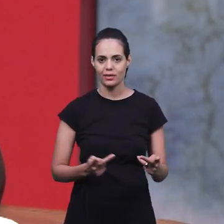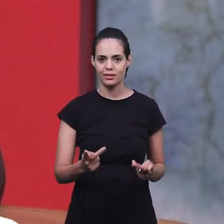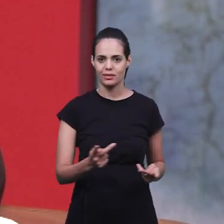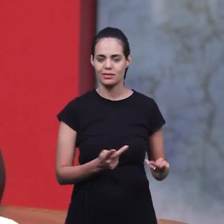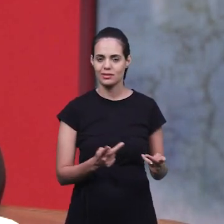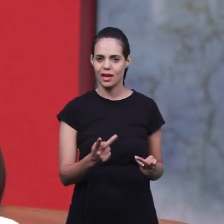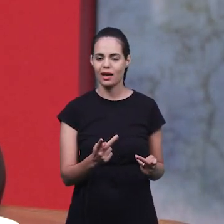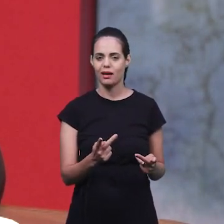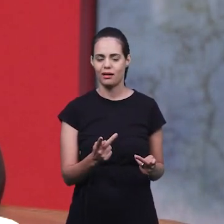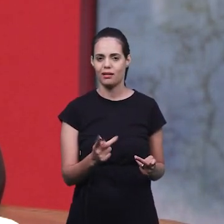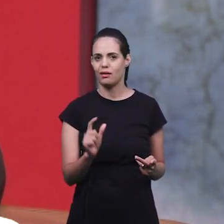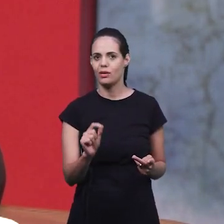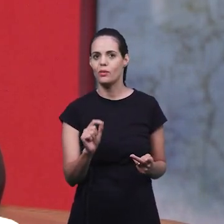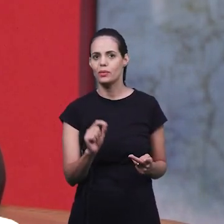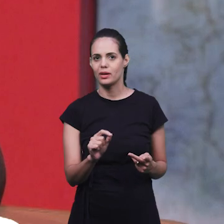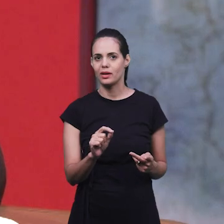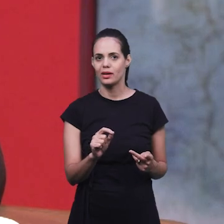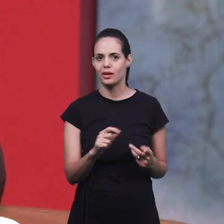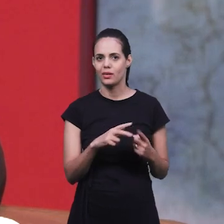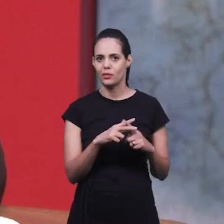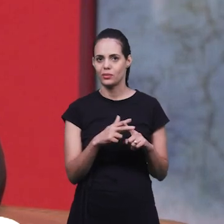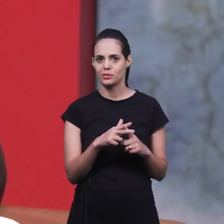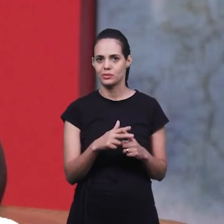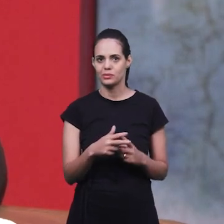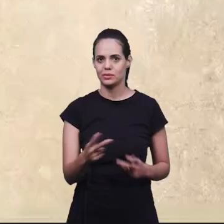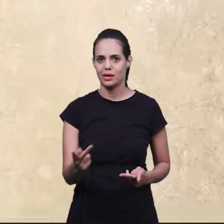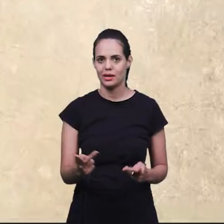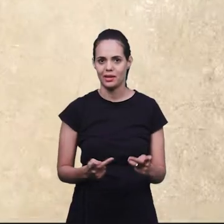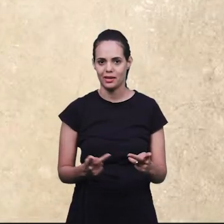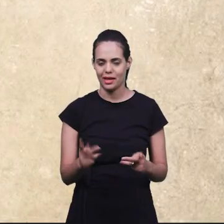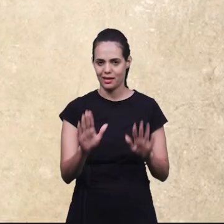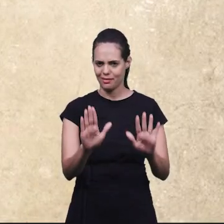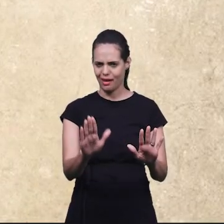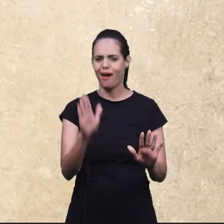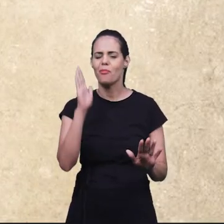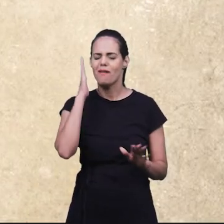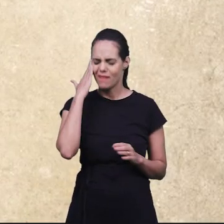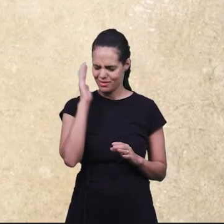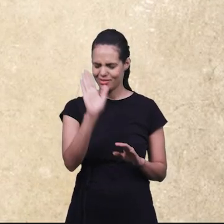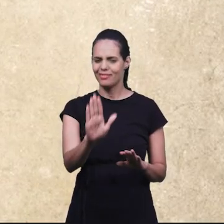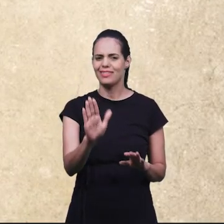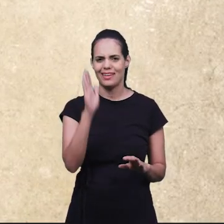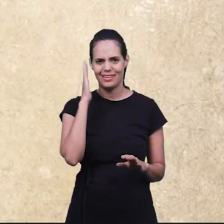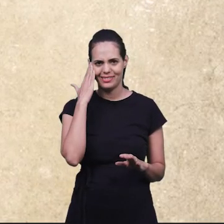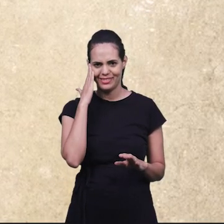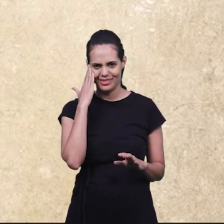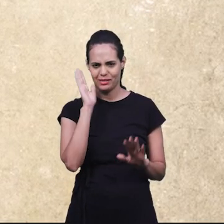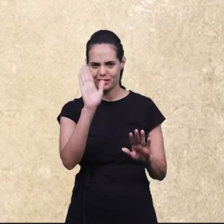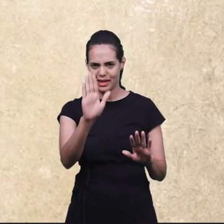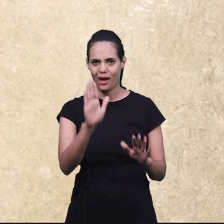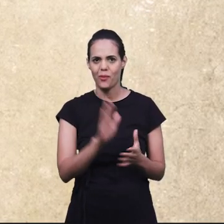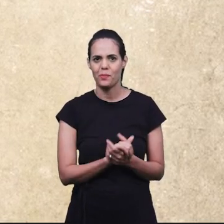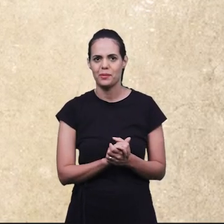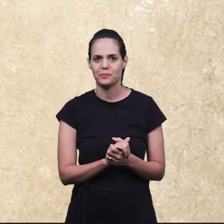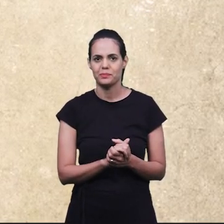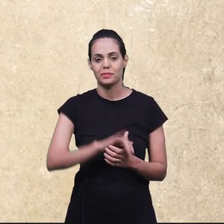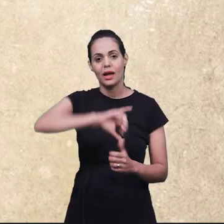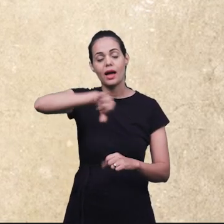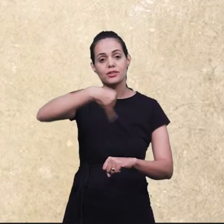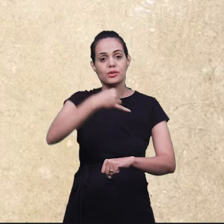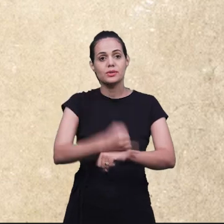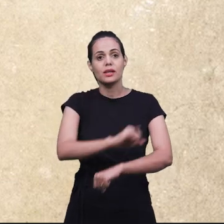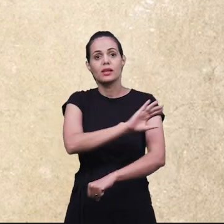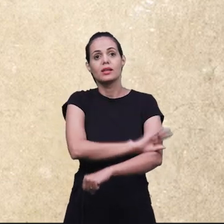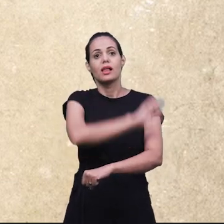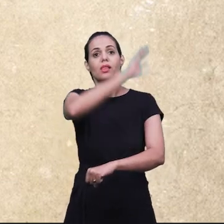Agar corresponde, tem uma dificuldadezinha aqui de entender, mas nós vamos entender, a Jerusalém